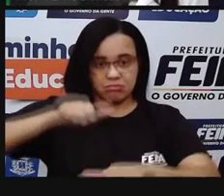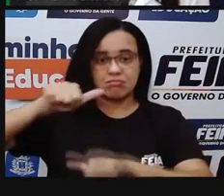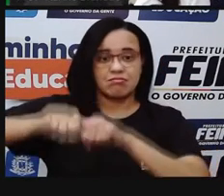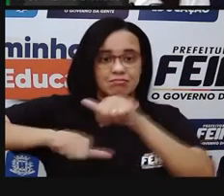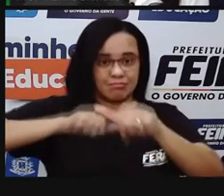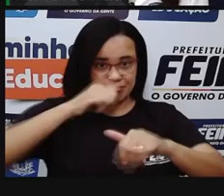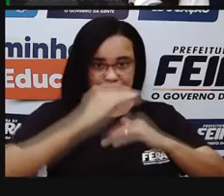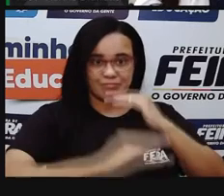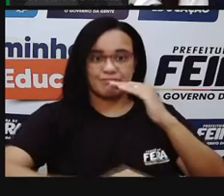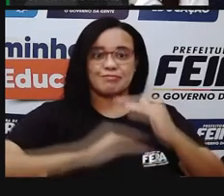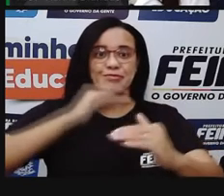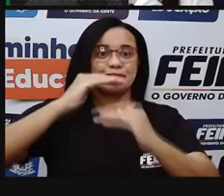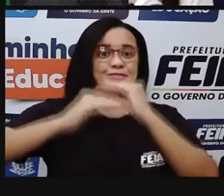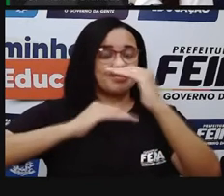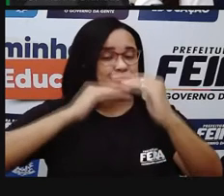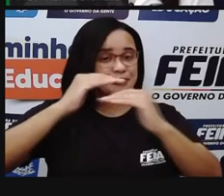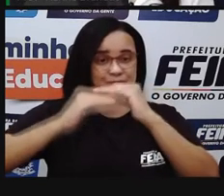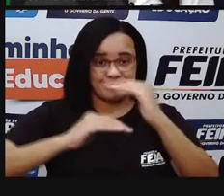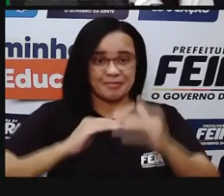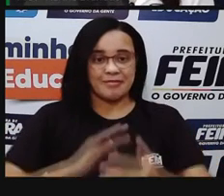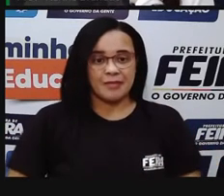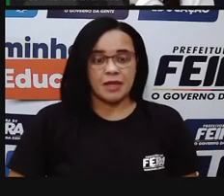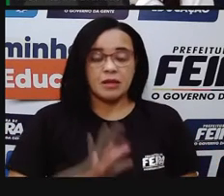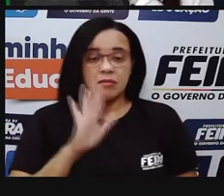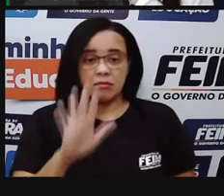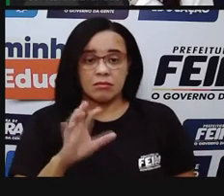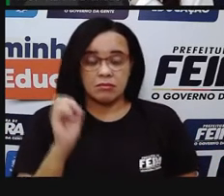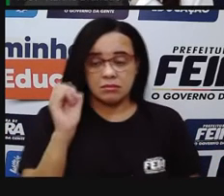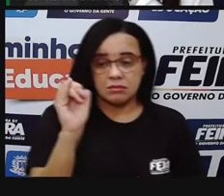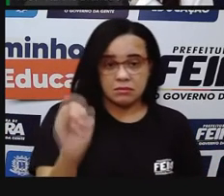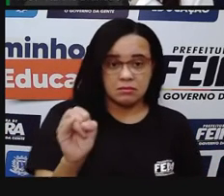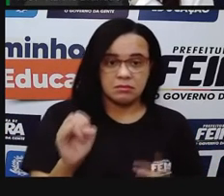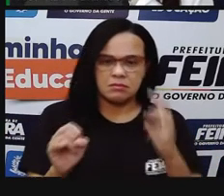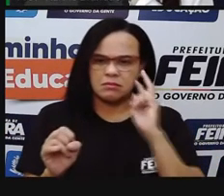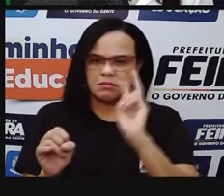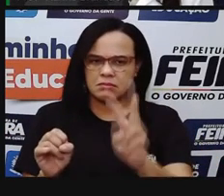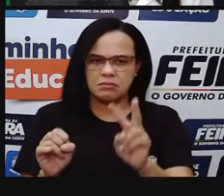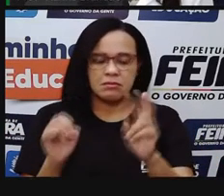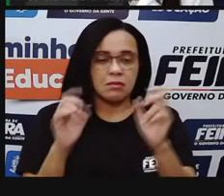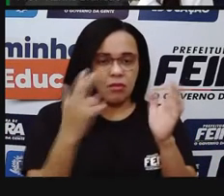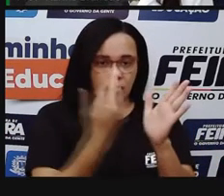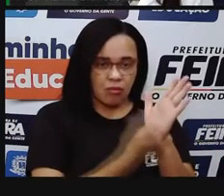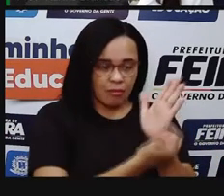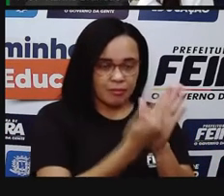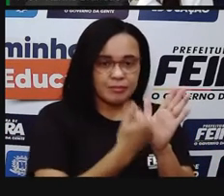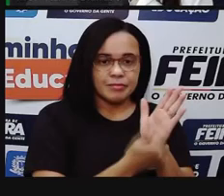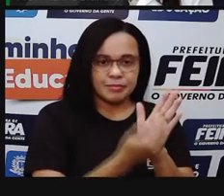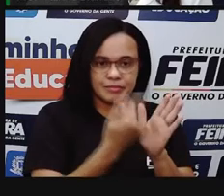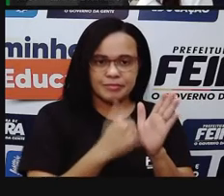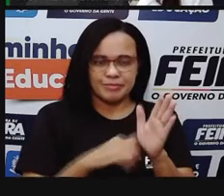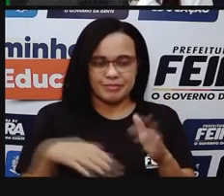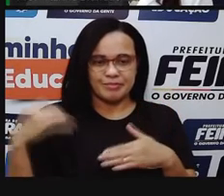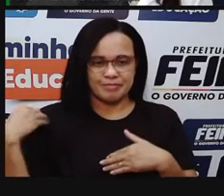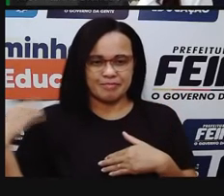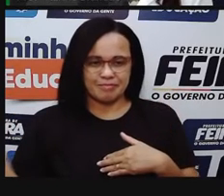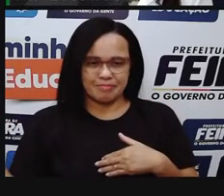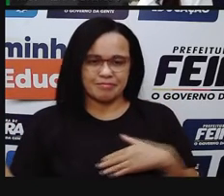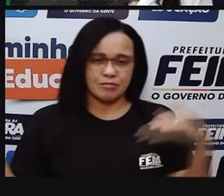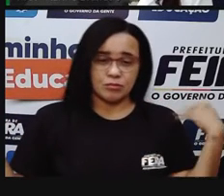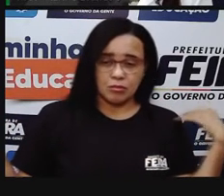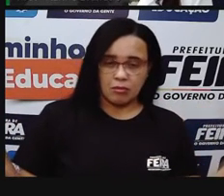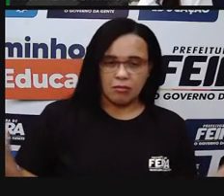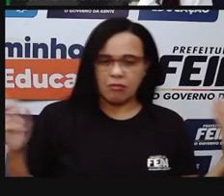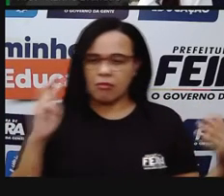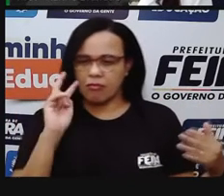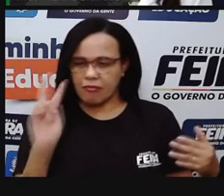dele. Mas quando a gente pega, né, essa imagem aqui à esquerda e a gente observa o ciclo